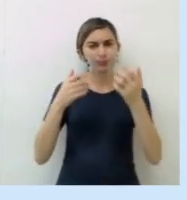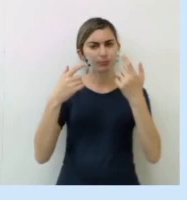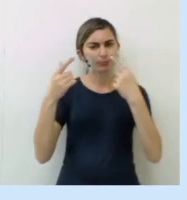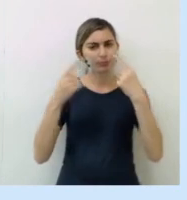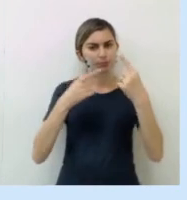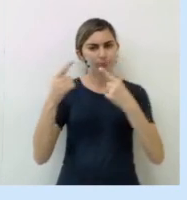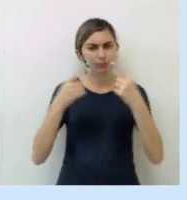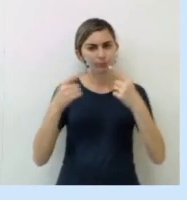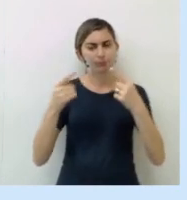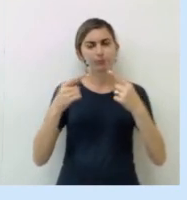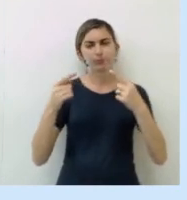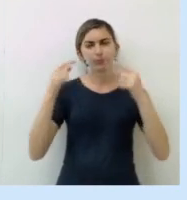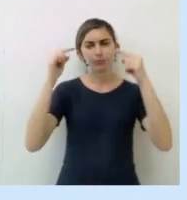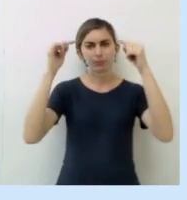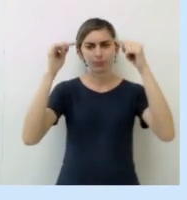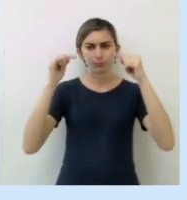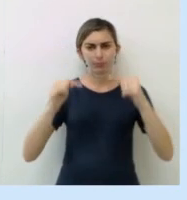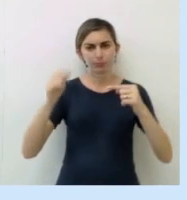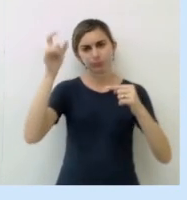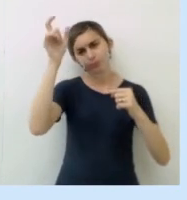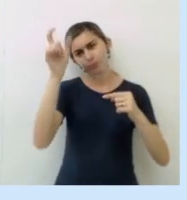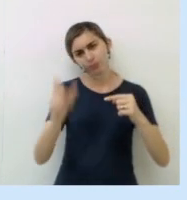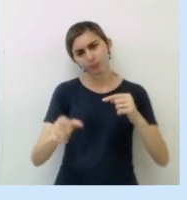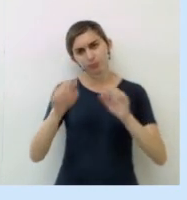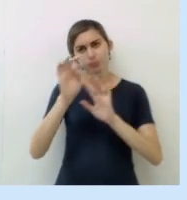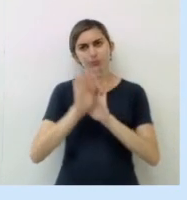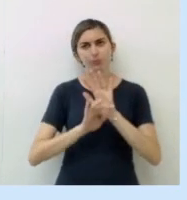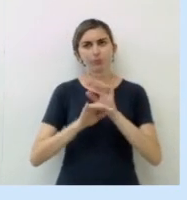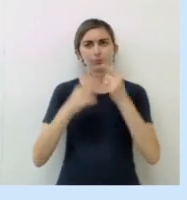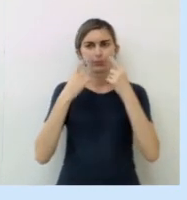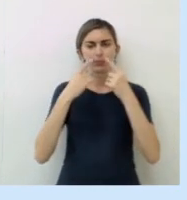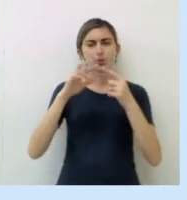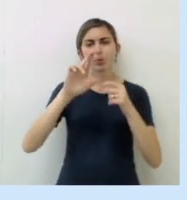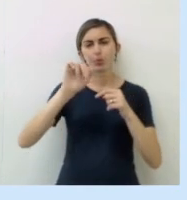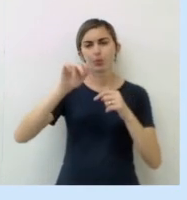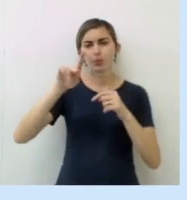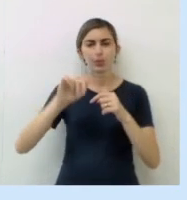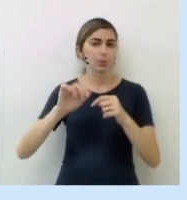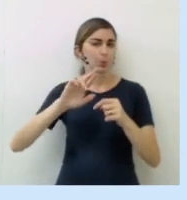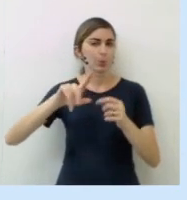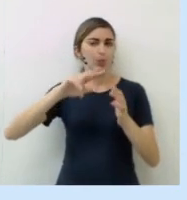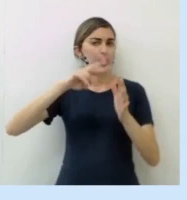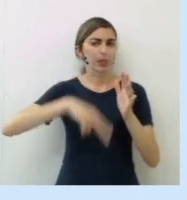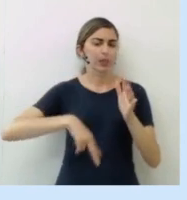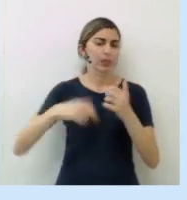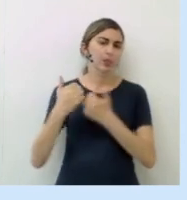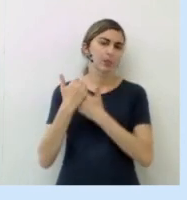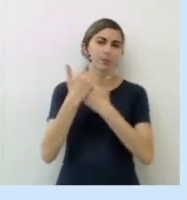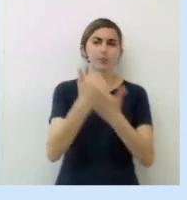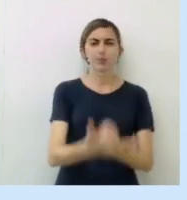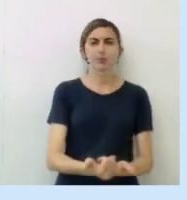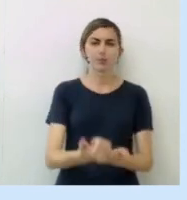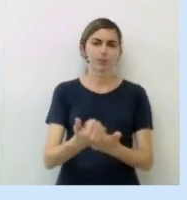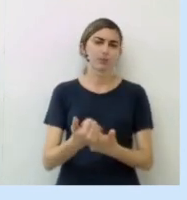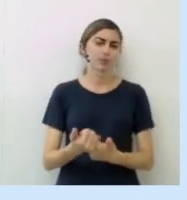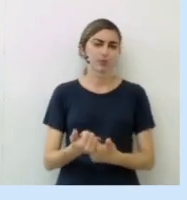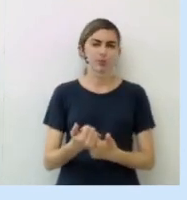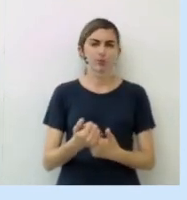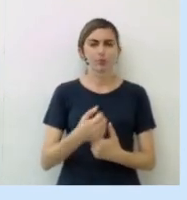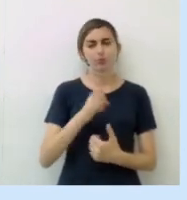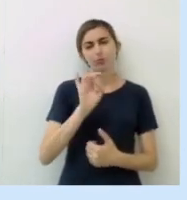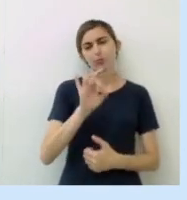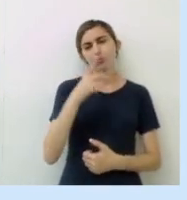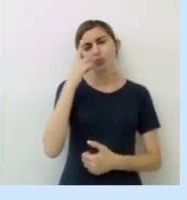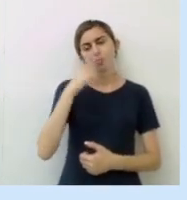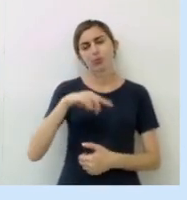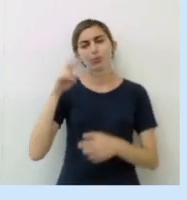ser a participação do personagem no texto. A rubrica não é para ser lida, é para ser representada. Então, lembrar que